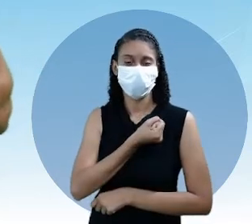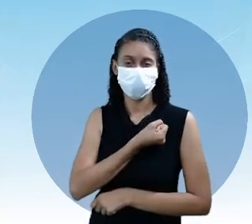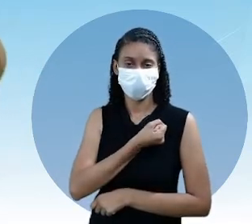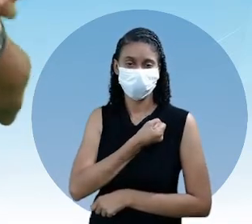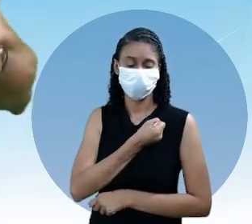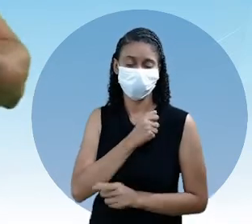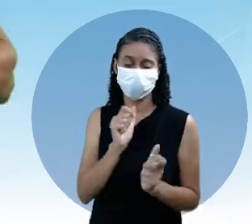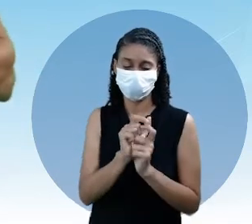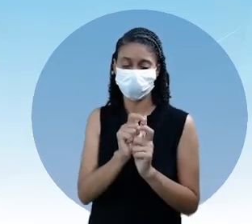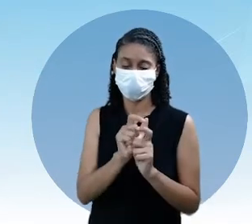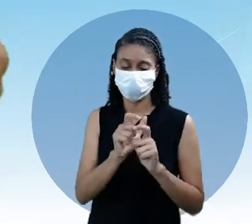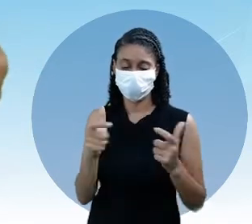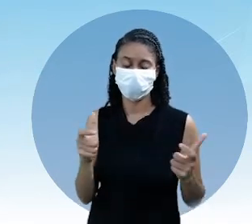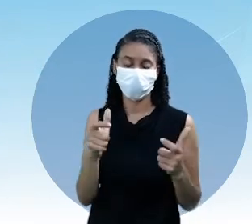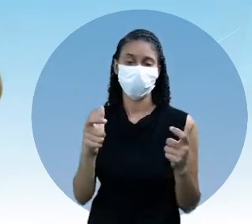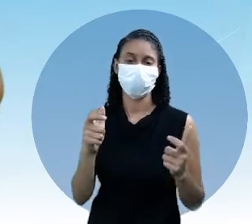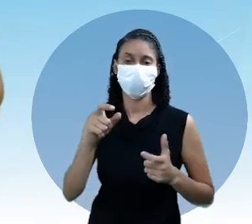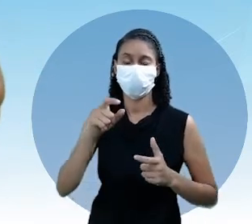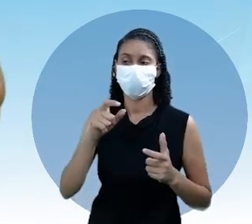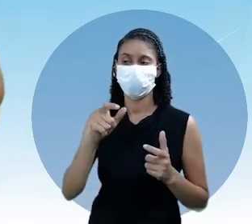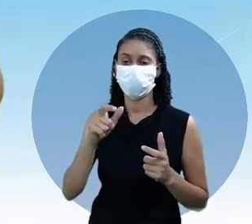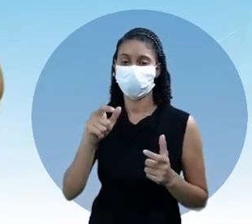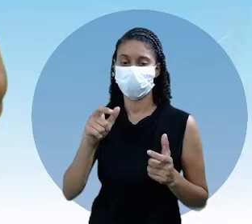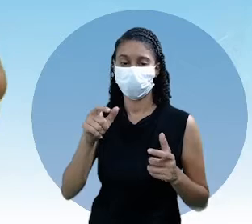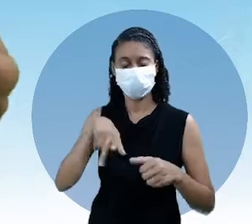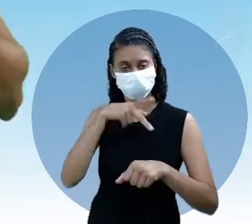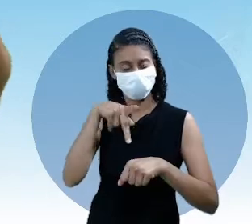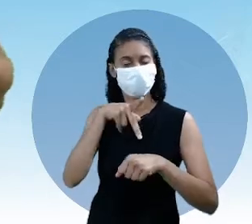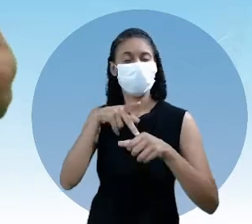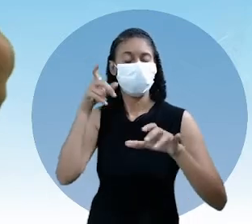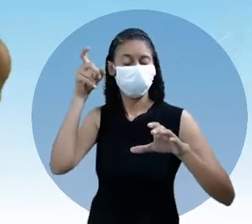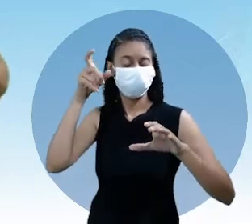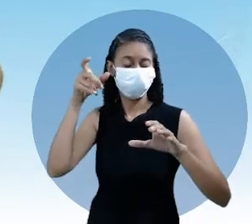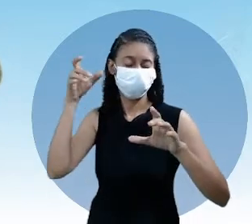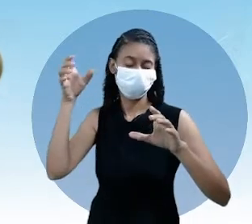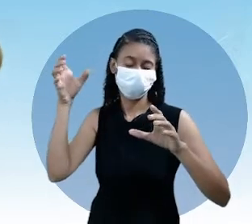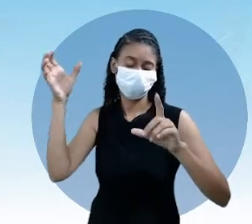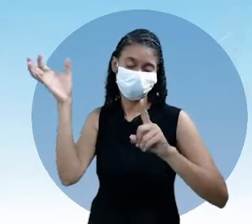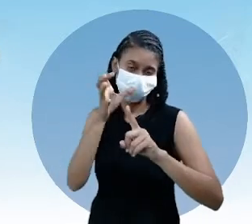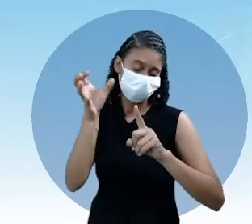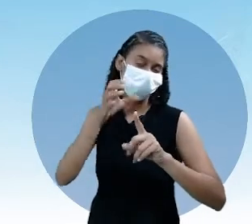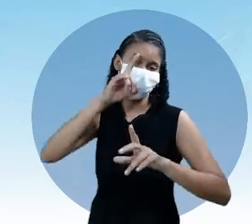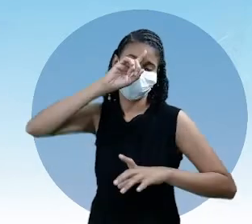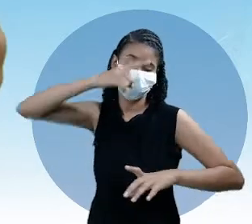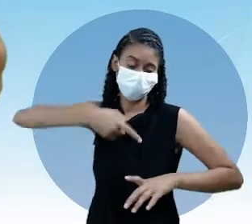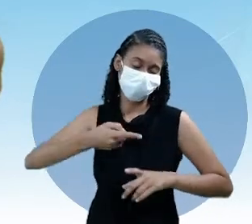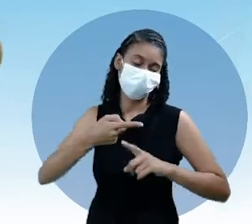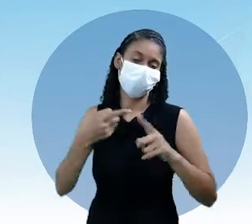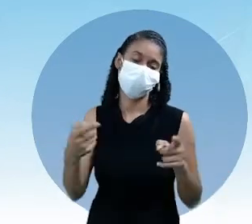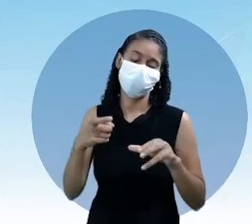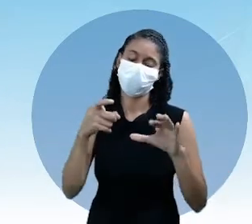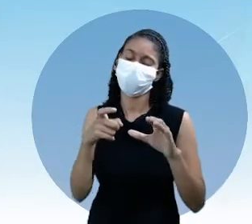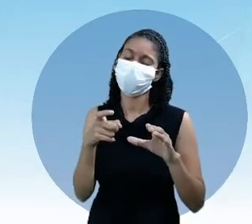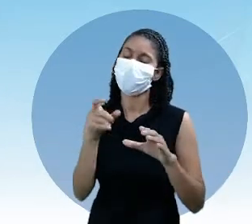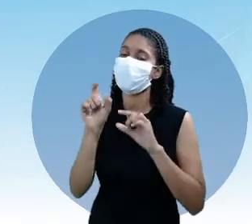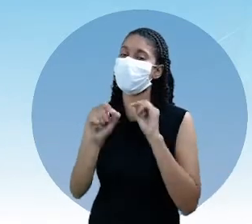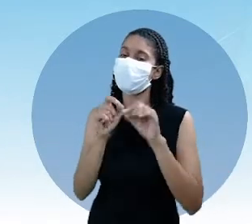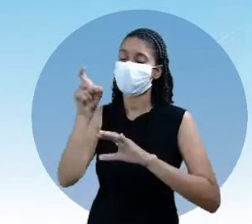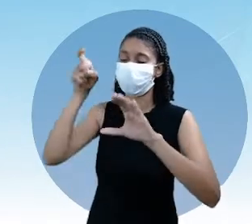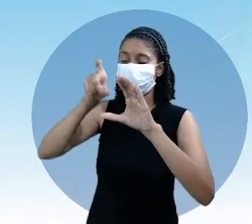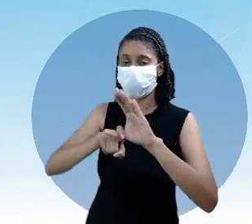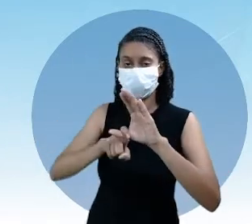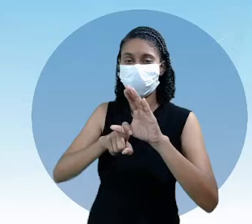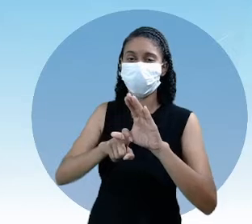das grandes potências no mundo naquela época. No entanto, isso muito dependente, né, da exportação de carne